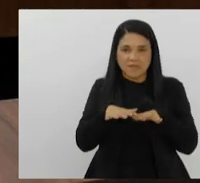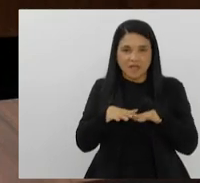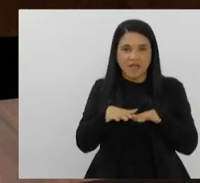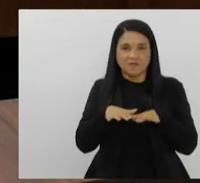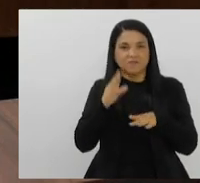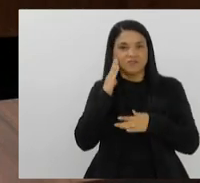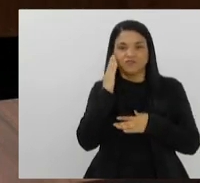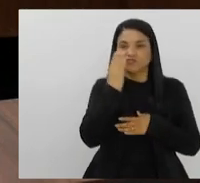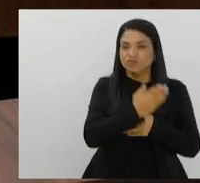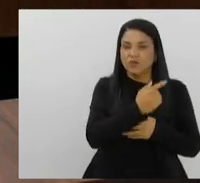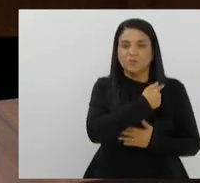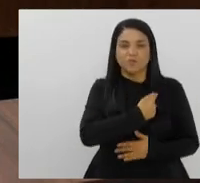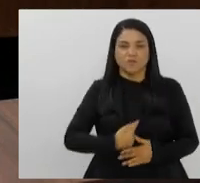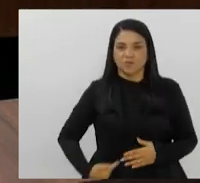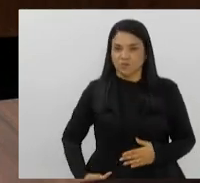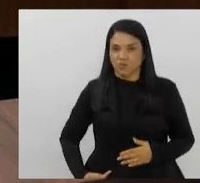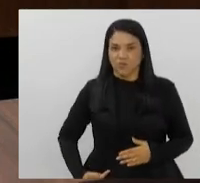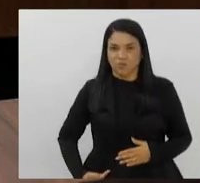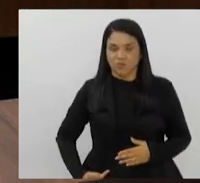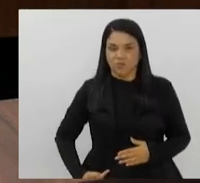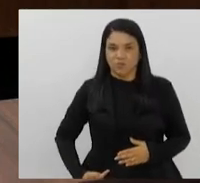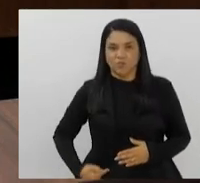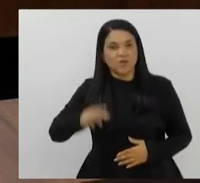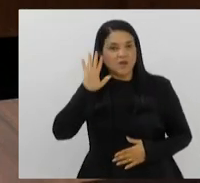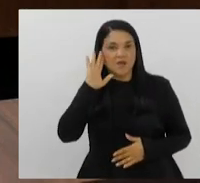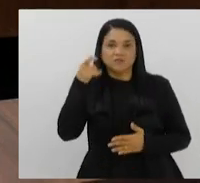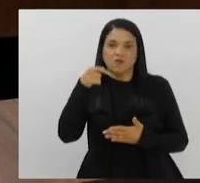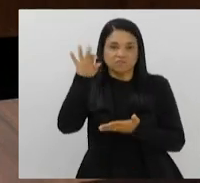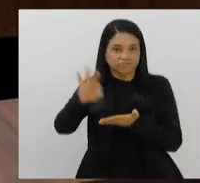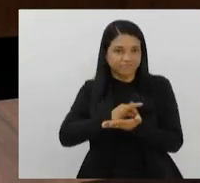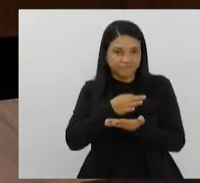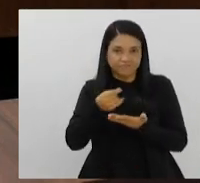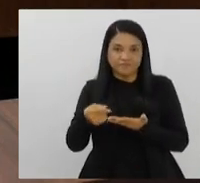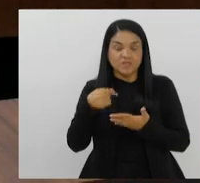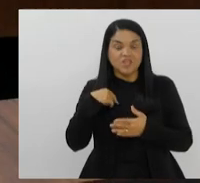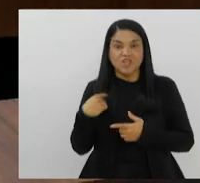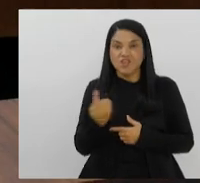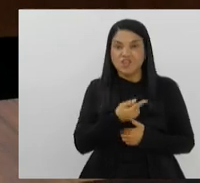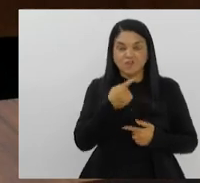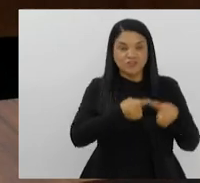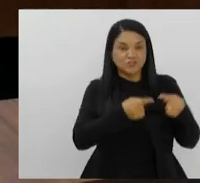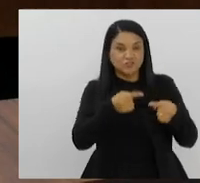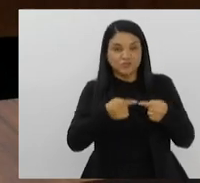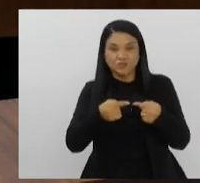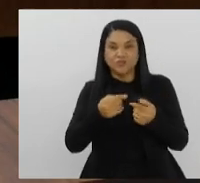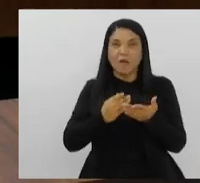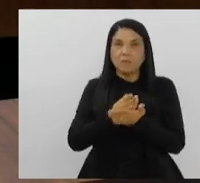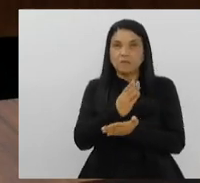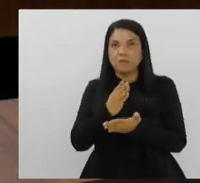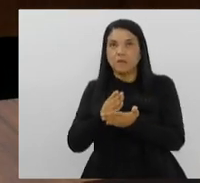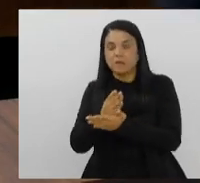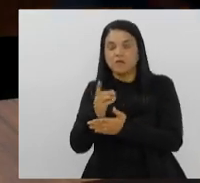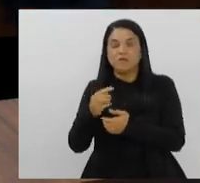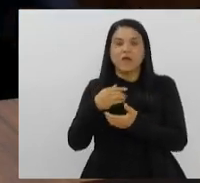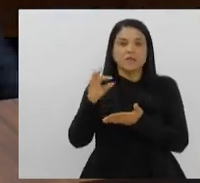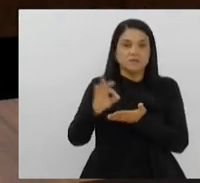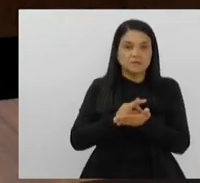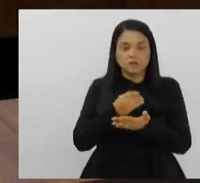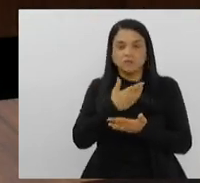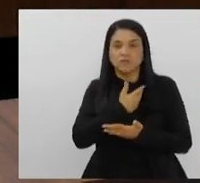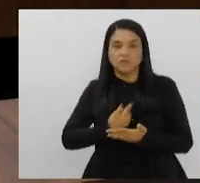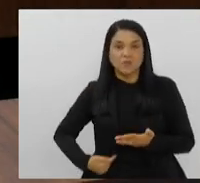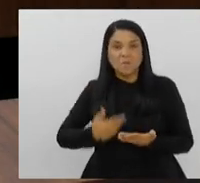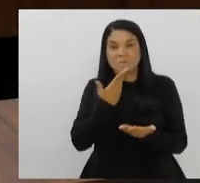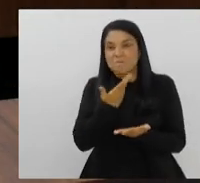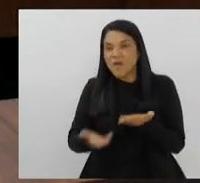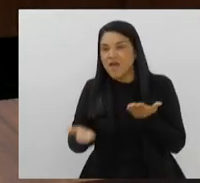direto para o governador. E aí a gente acaba batendo martelo aqui, aprovando, vai para a sanção do governador. Uma perda